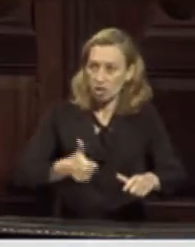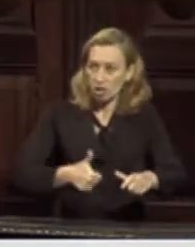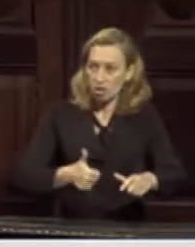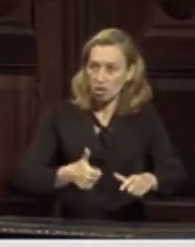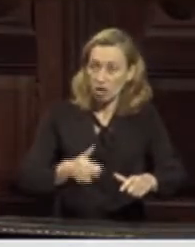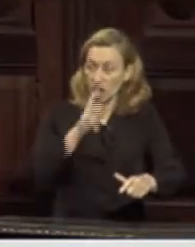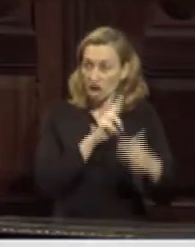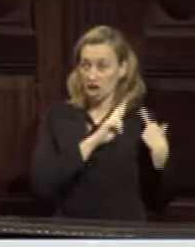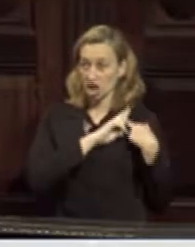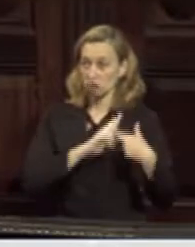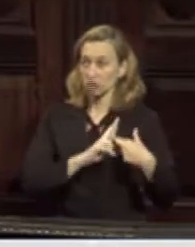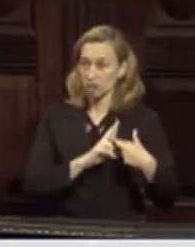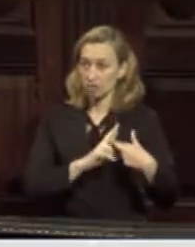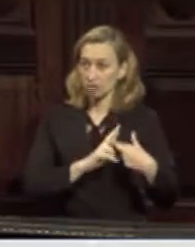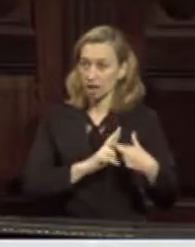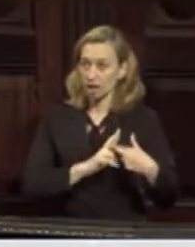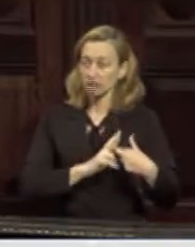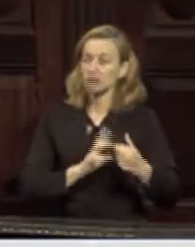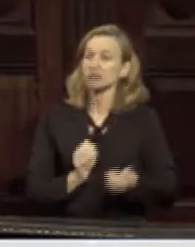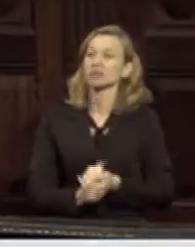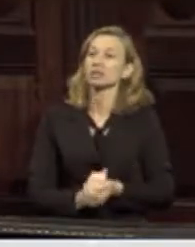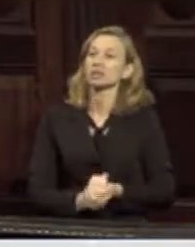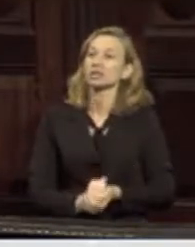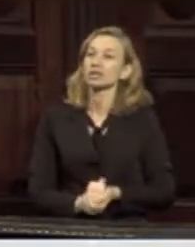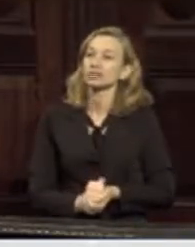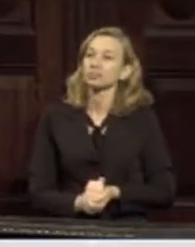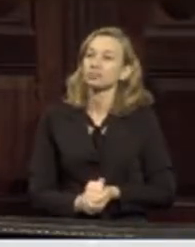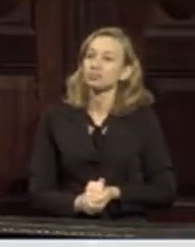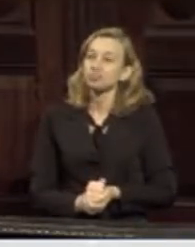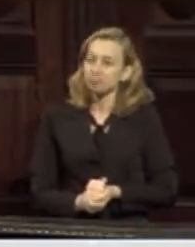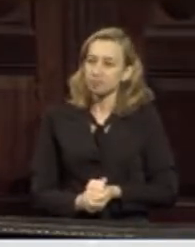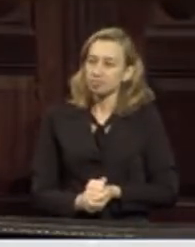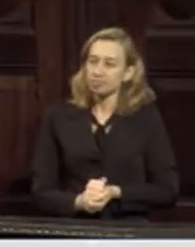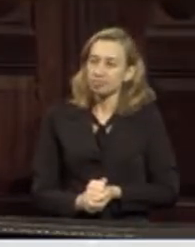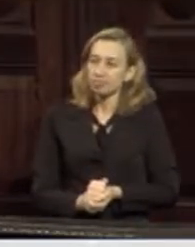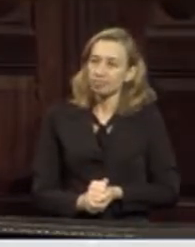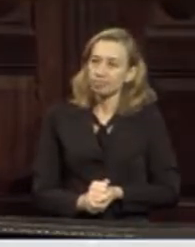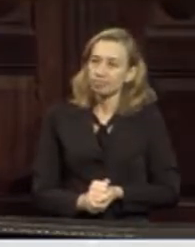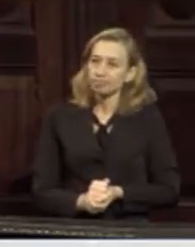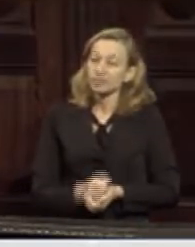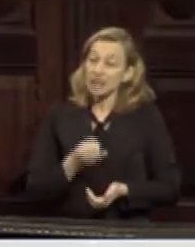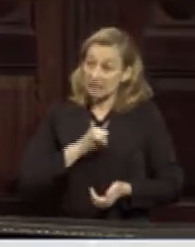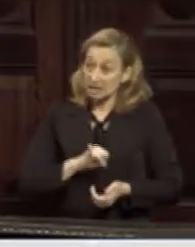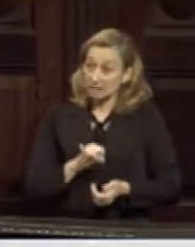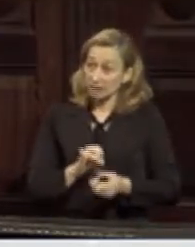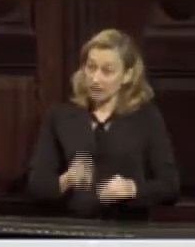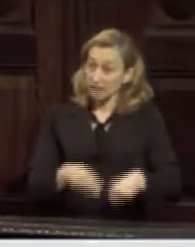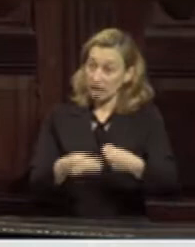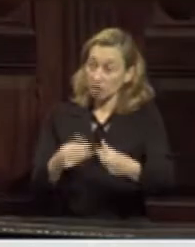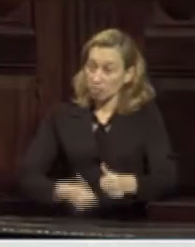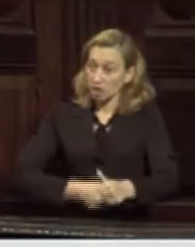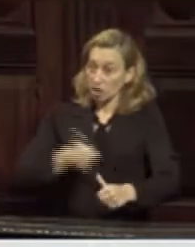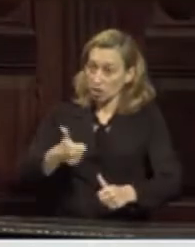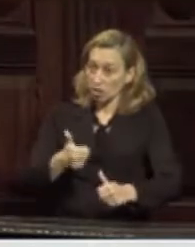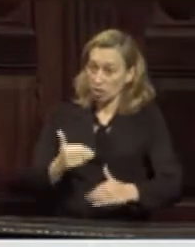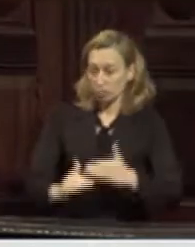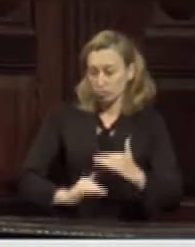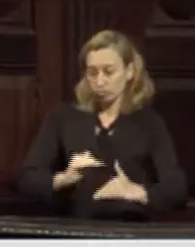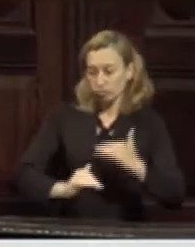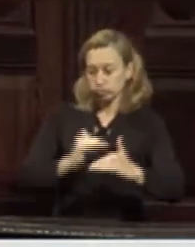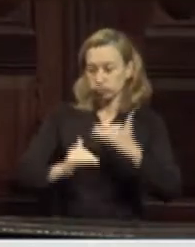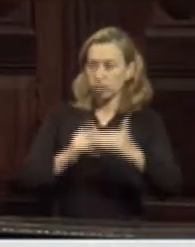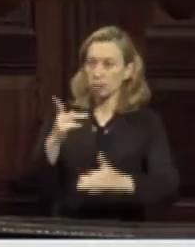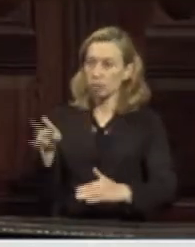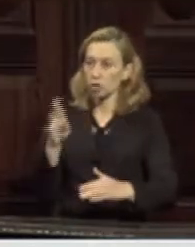responsabilidade. Se ela vai fazer os investimentos necessários para que eles retomem a produção, ganhando e aumentando a